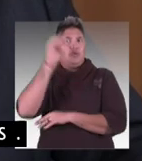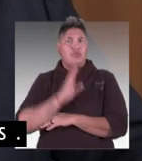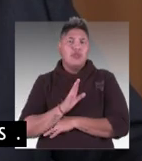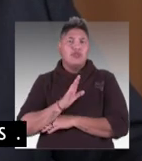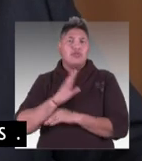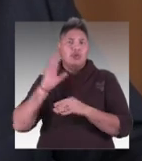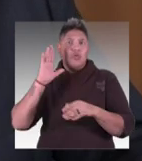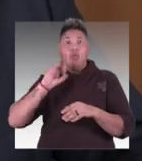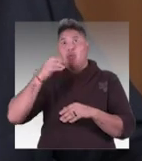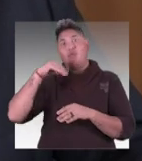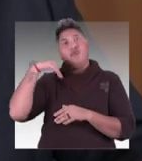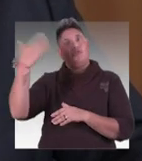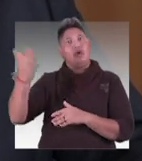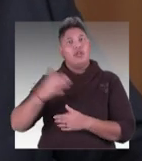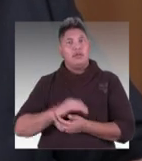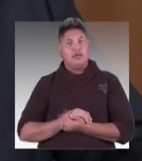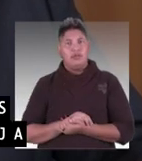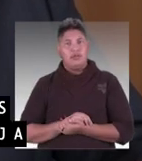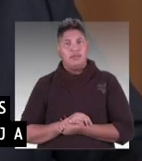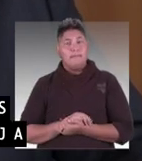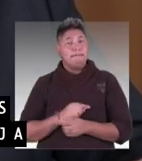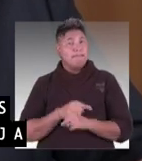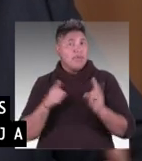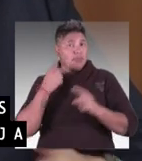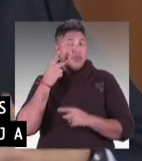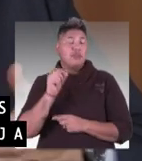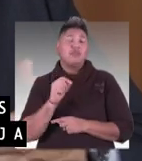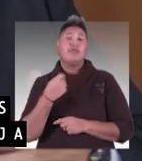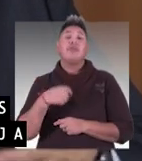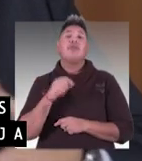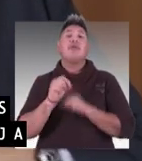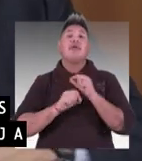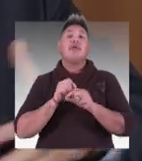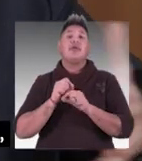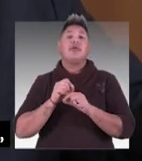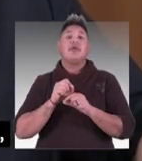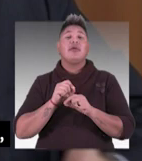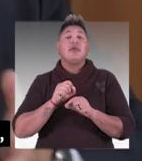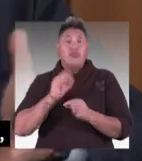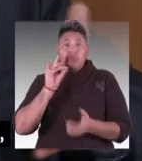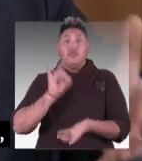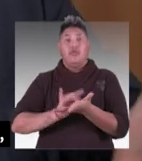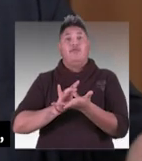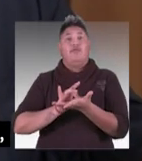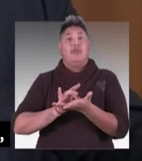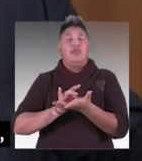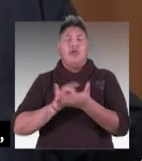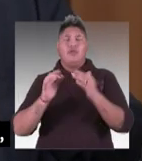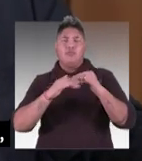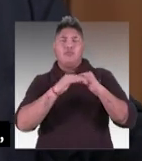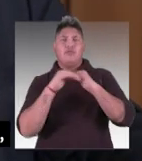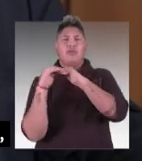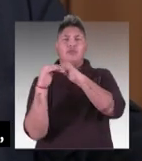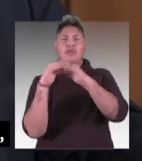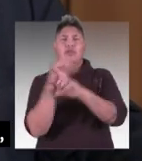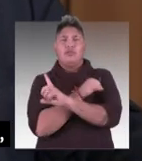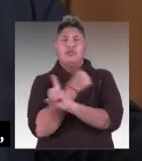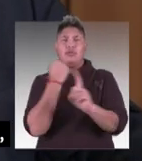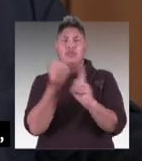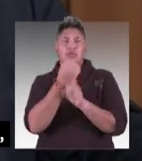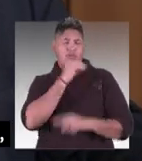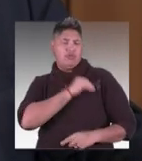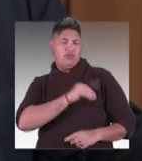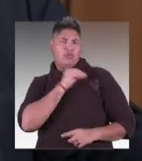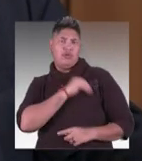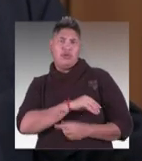importados. E para isso nós precisamos que haja efetivamente uma igualdade social, que as